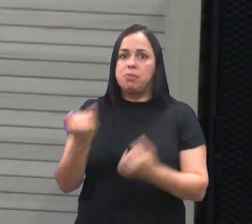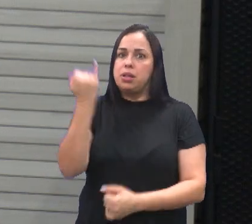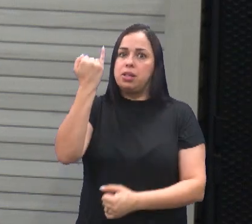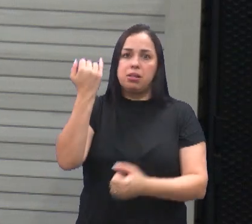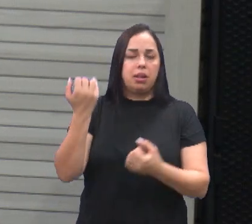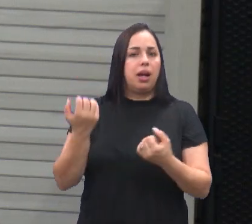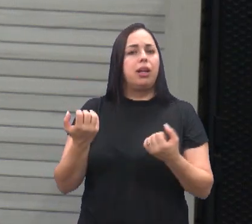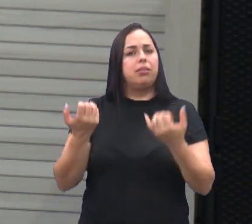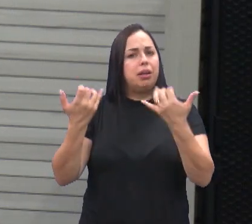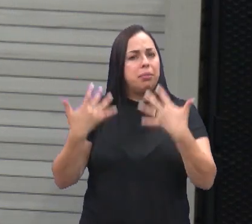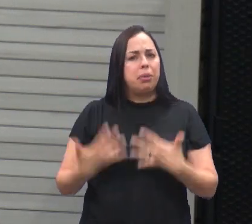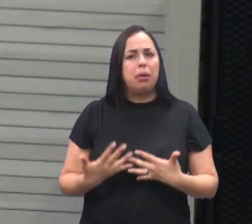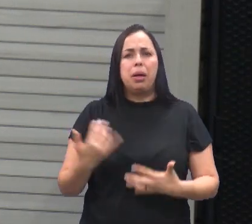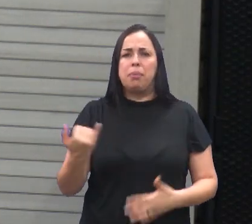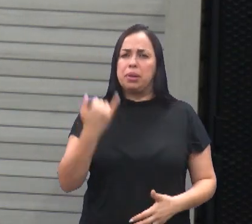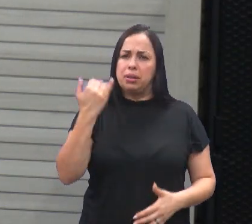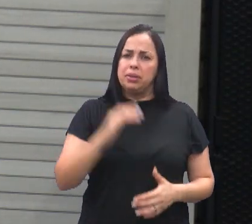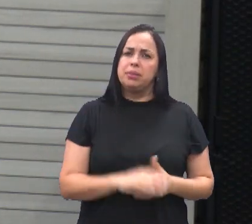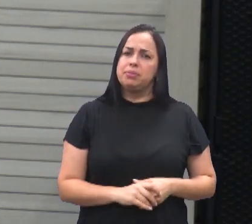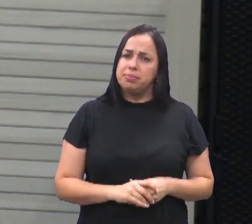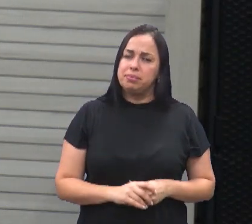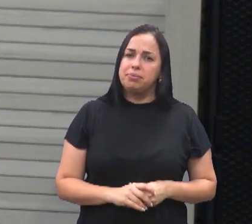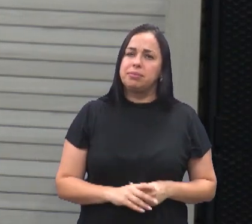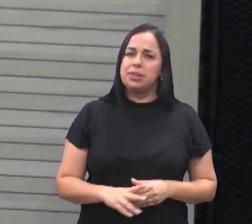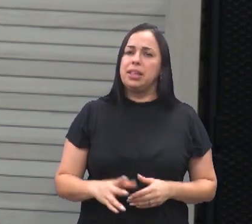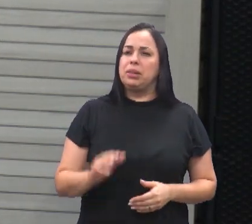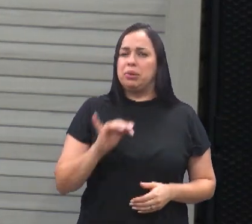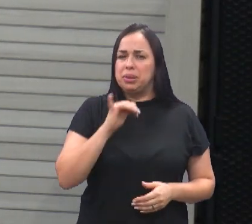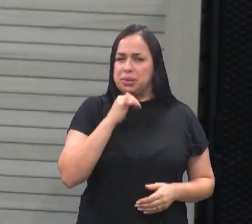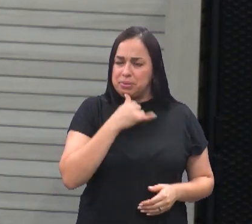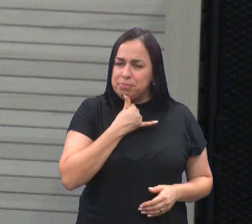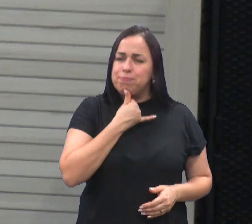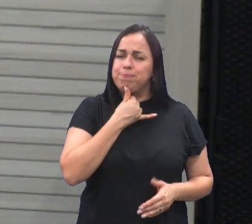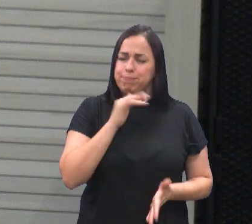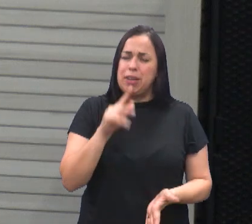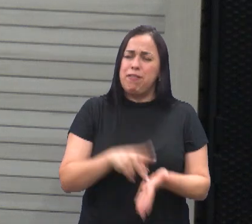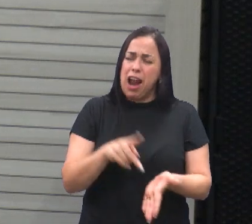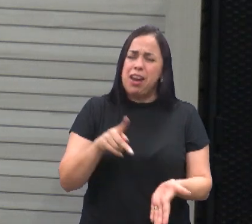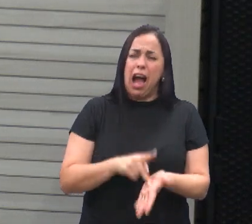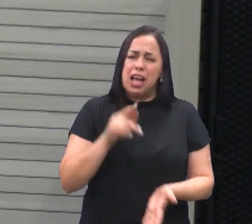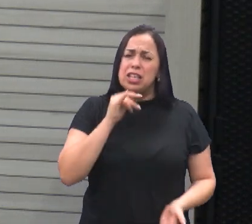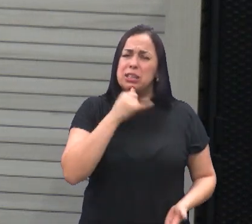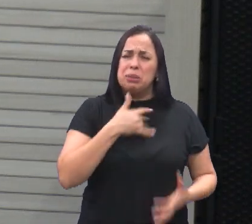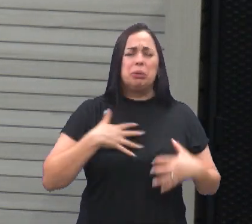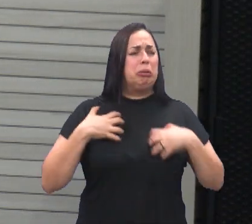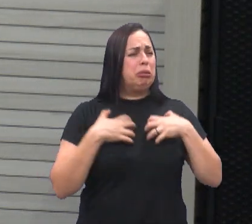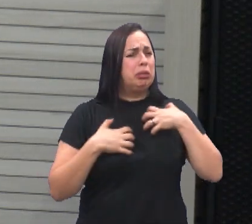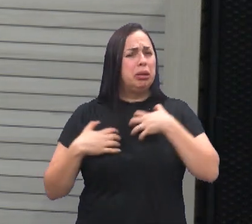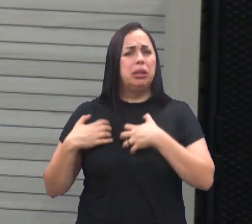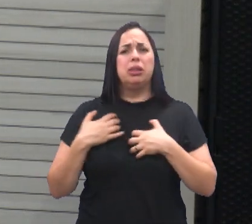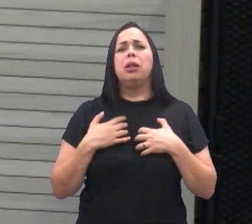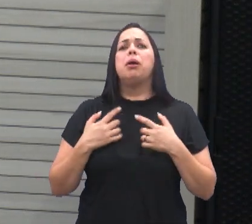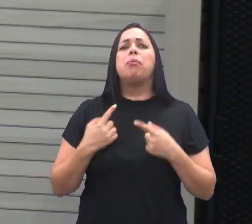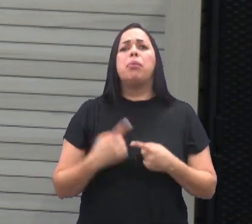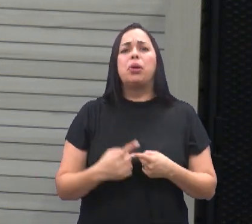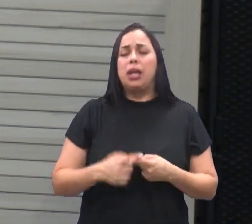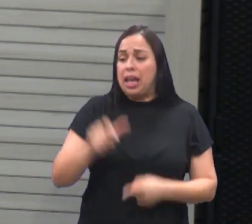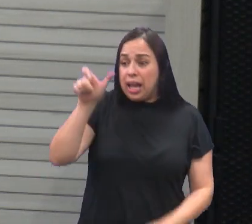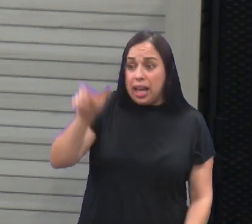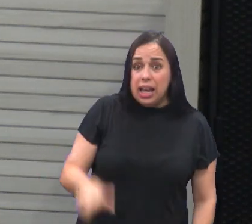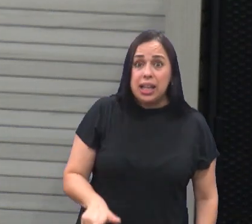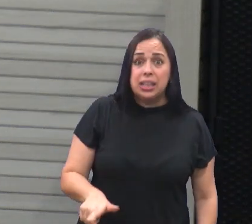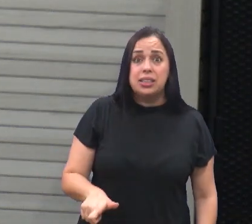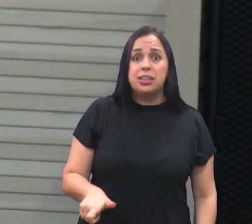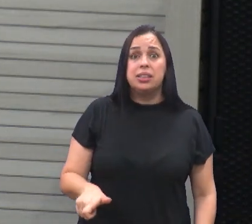muito chateada. A minha tristeza é porque eu, pus isso na minha cabeça. O Rodolfo,